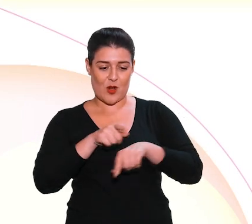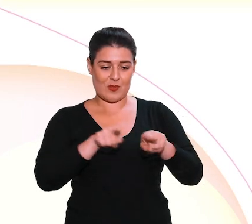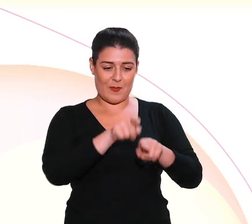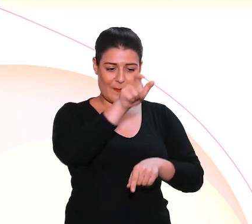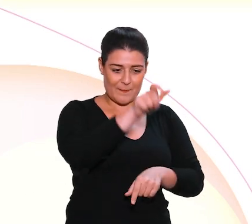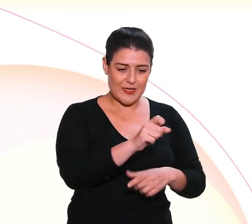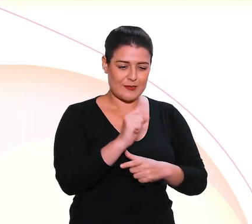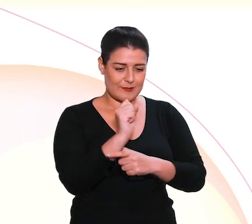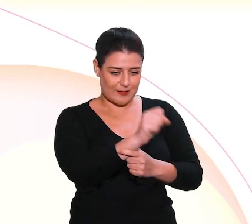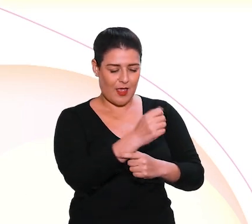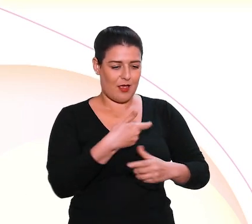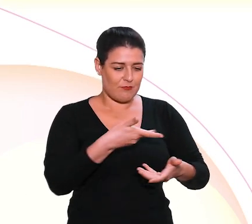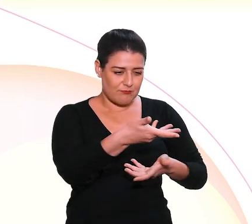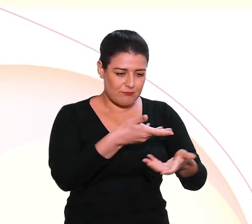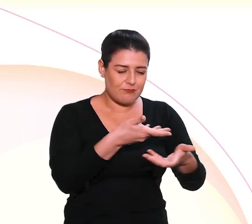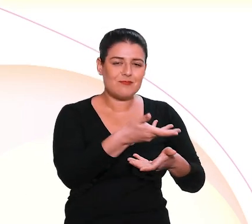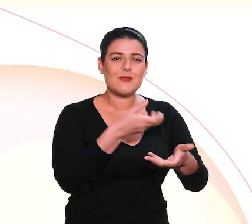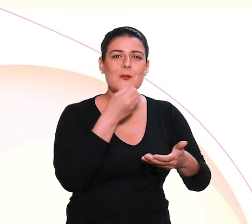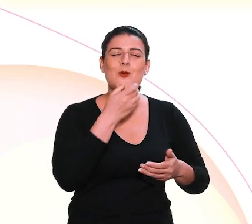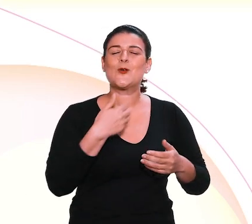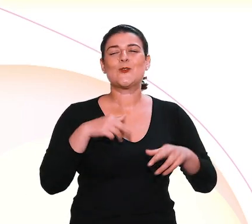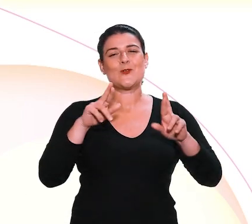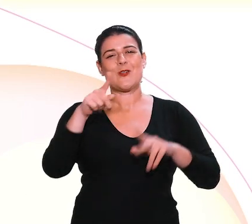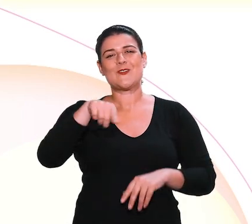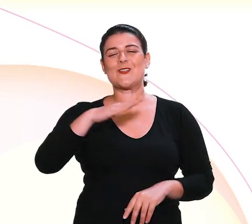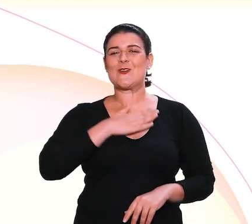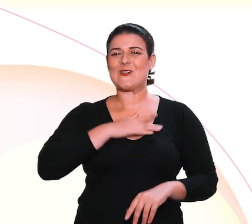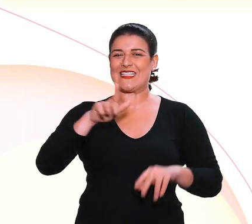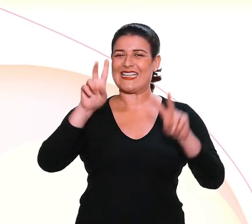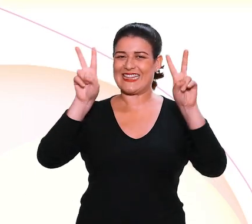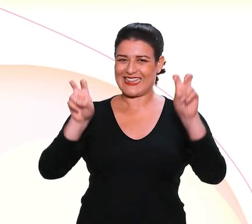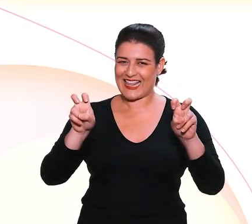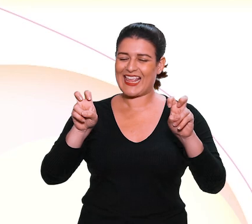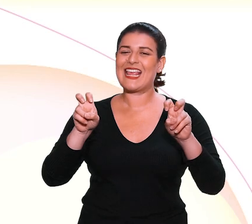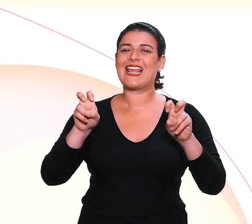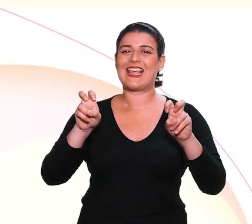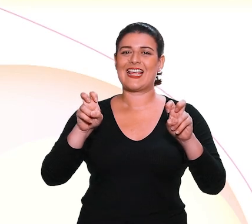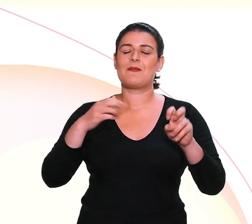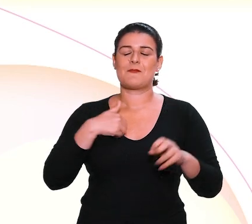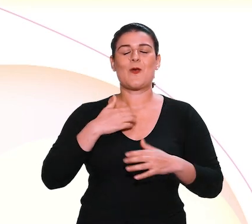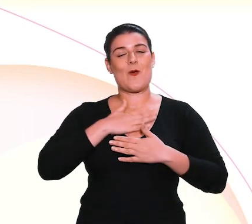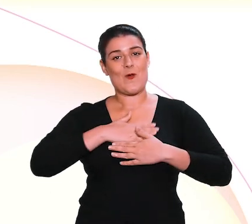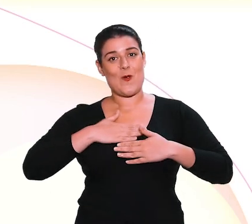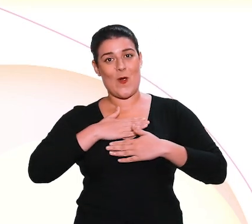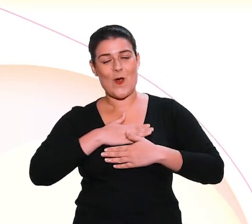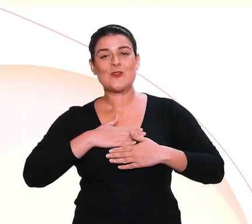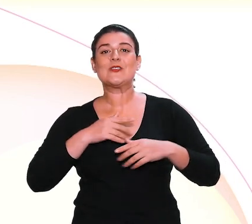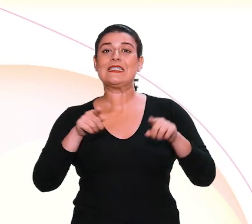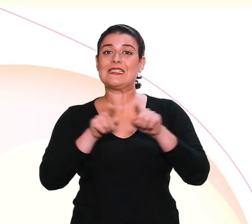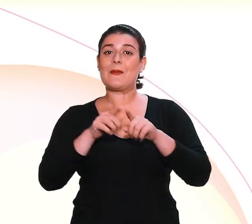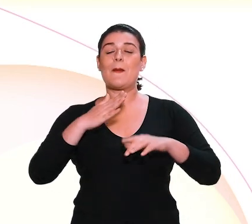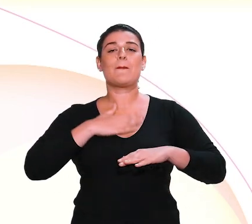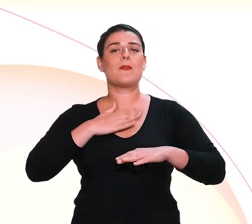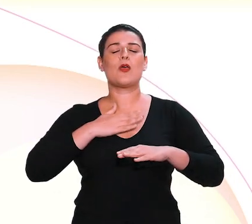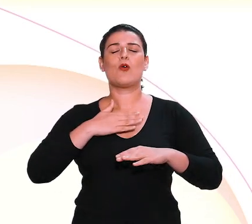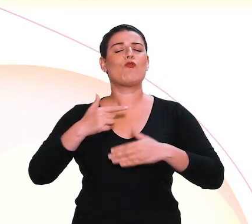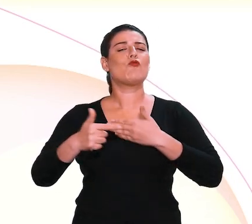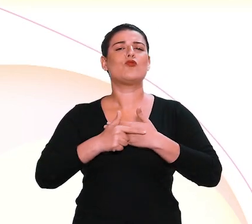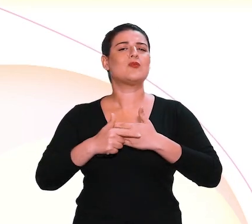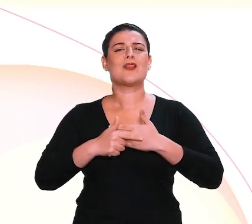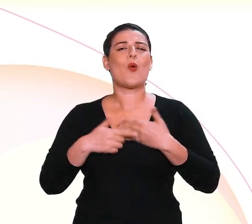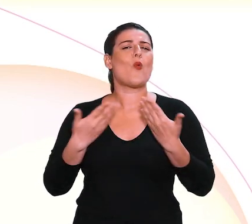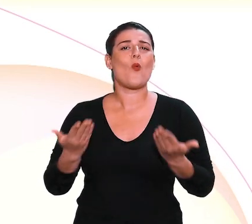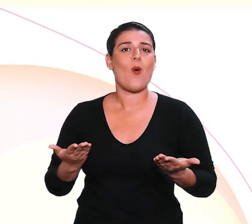muito gratificante. Eu espero que vocês tenham gostado um pouquinho desse tema, que a mim agrada muito, e a minha função aqui é